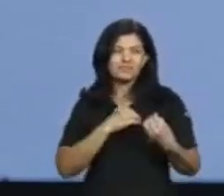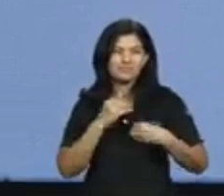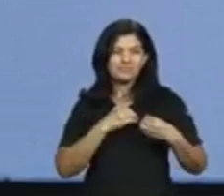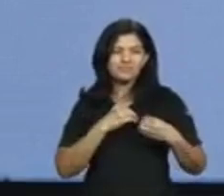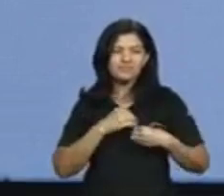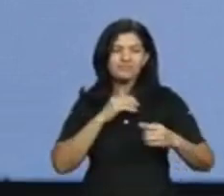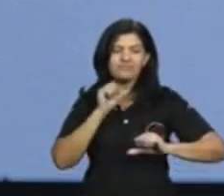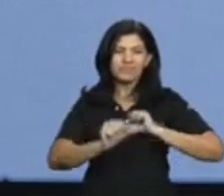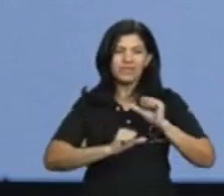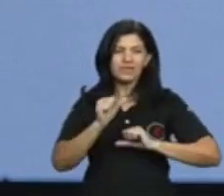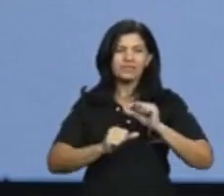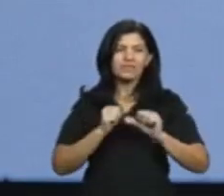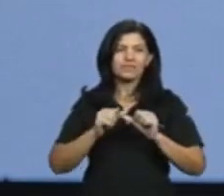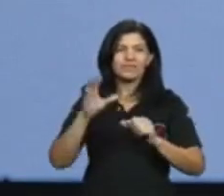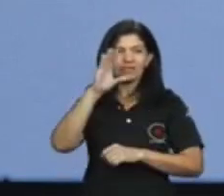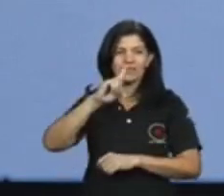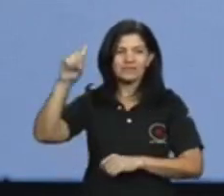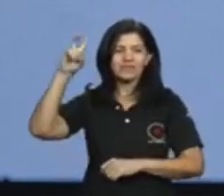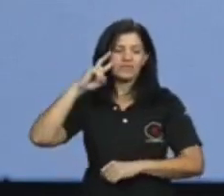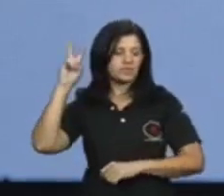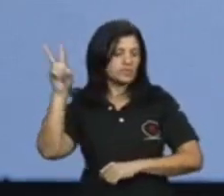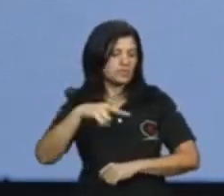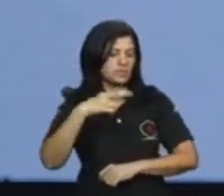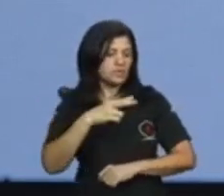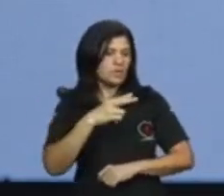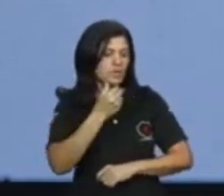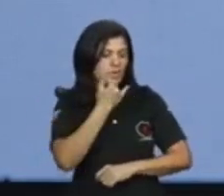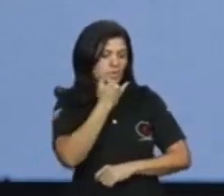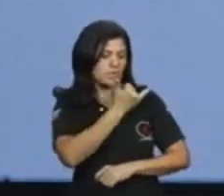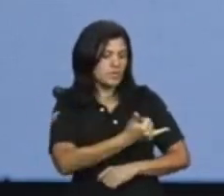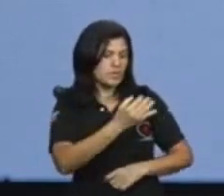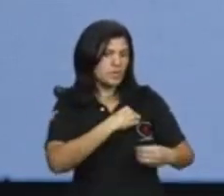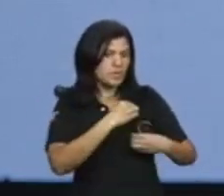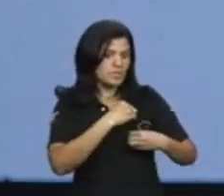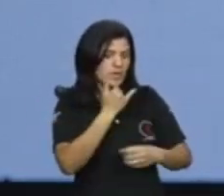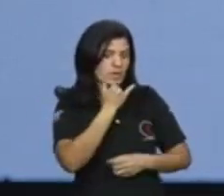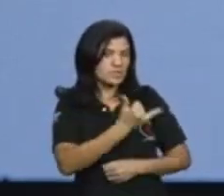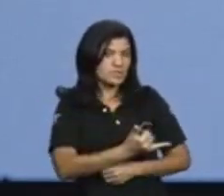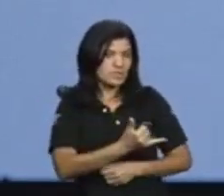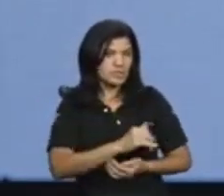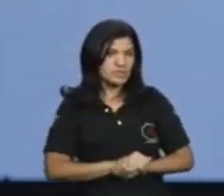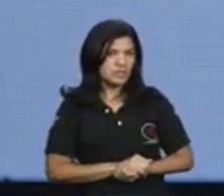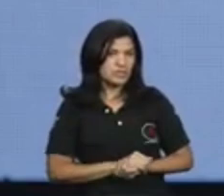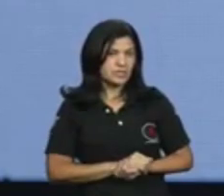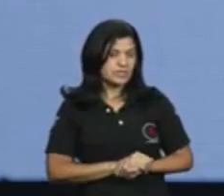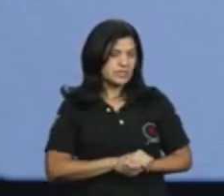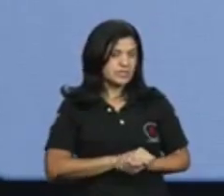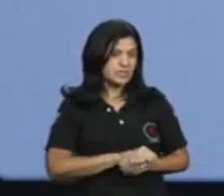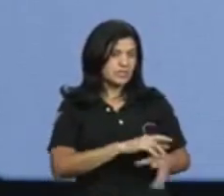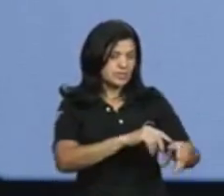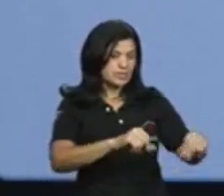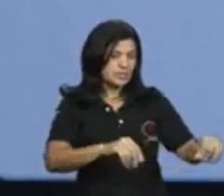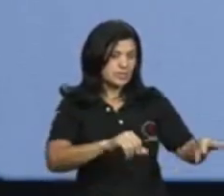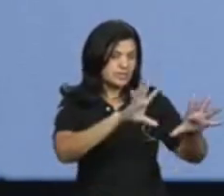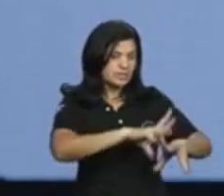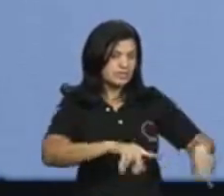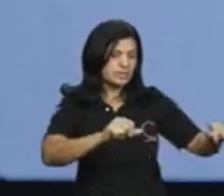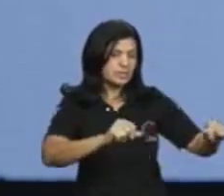então eu ouvirei dos céus e perdoarei os seus pecados. E sararei a sua terra.